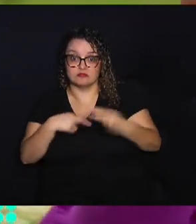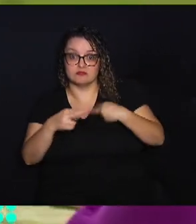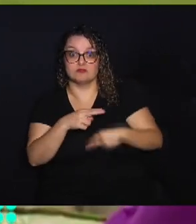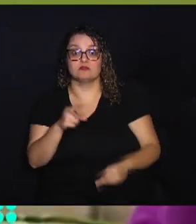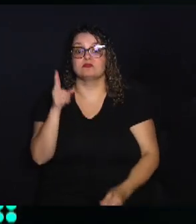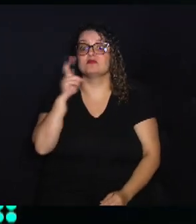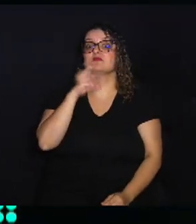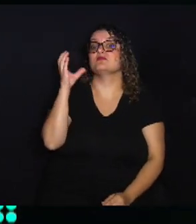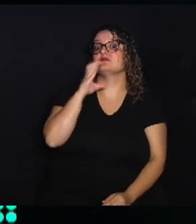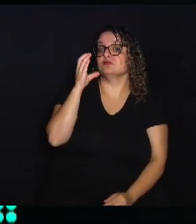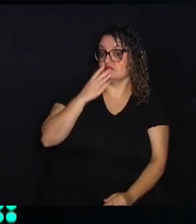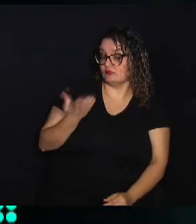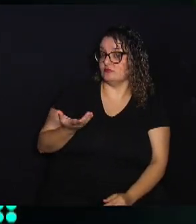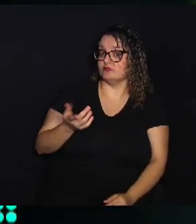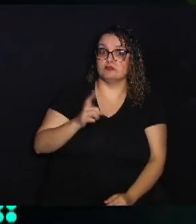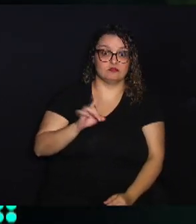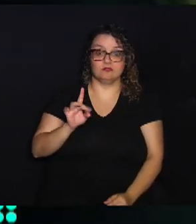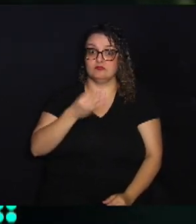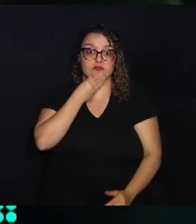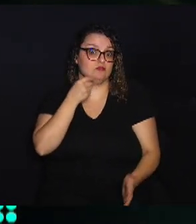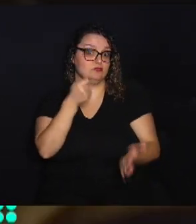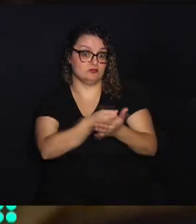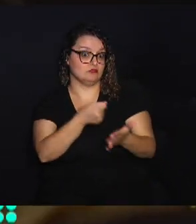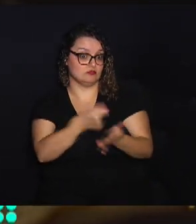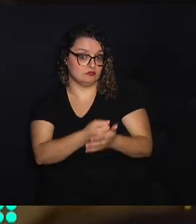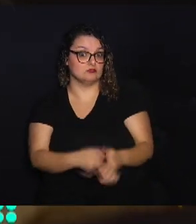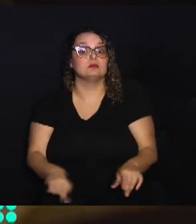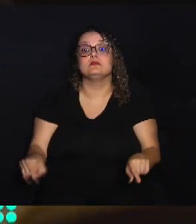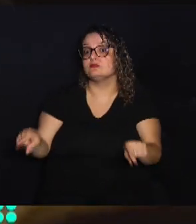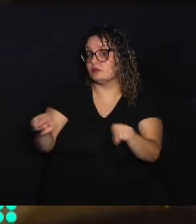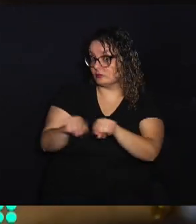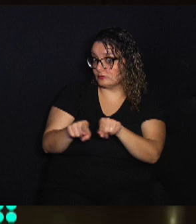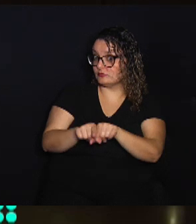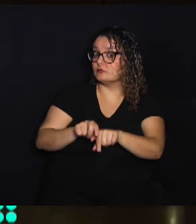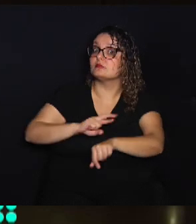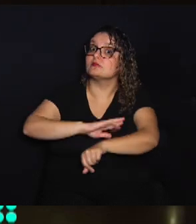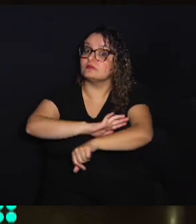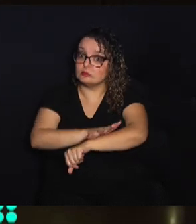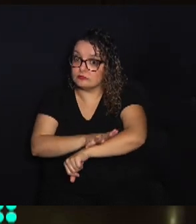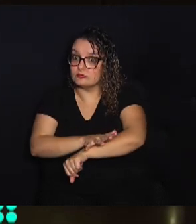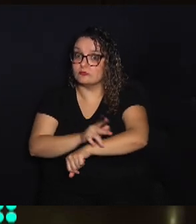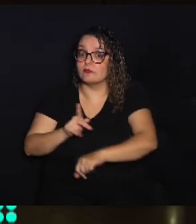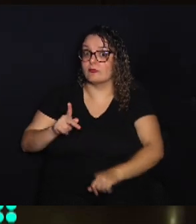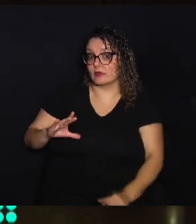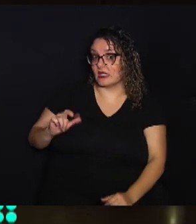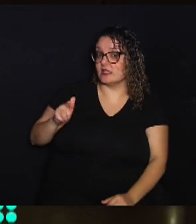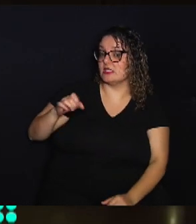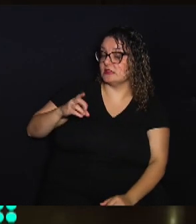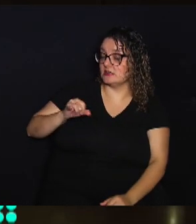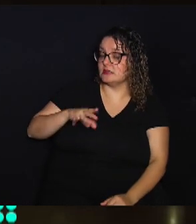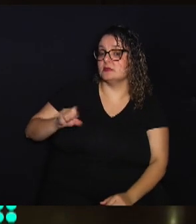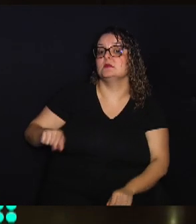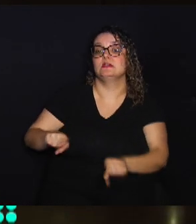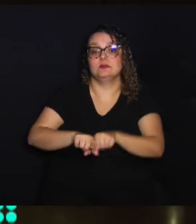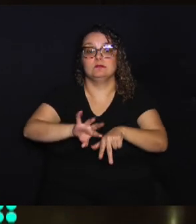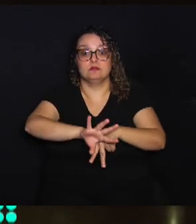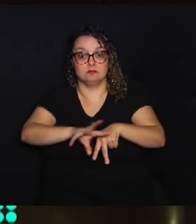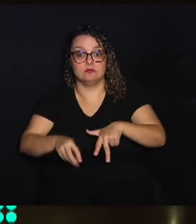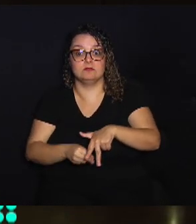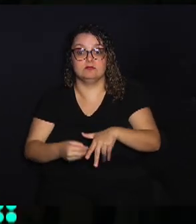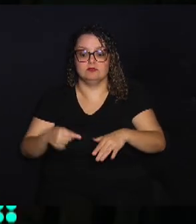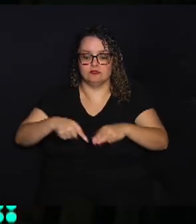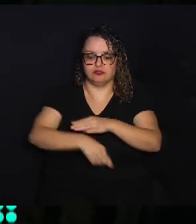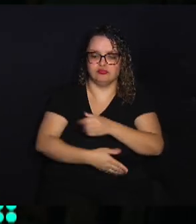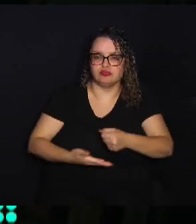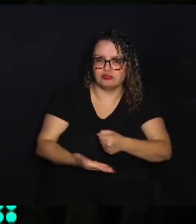emergentes não apenas do machismo, mas também do racismo, do classicismo e da corrupção, enraizados